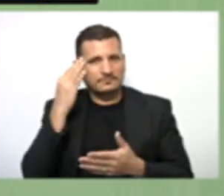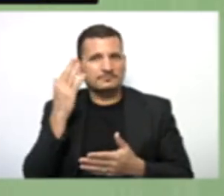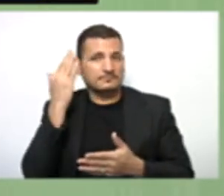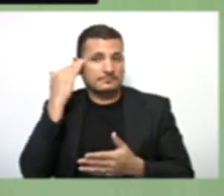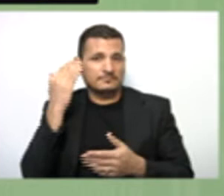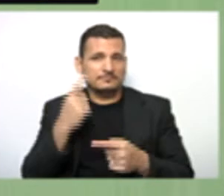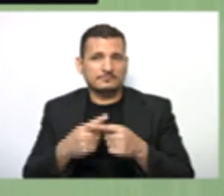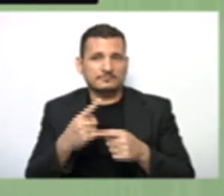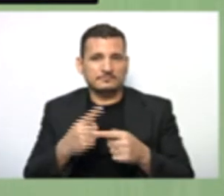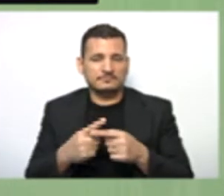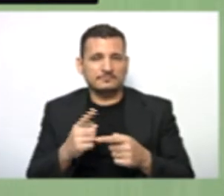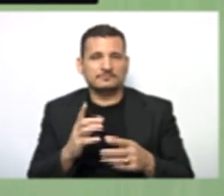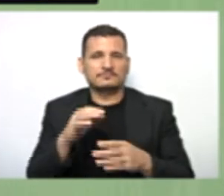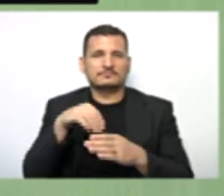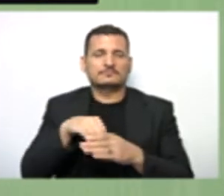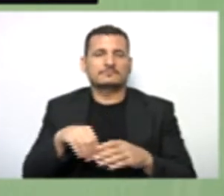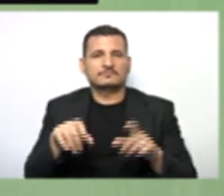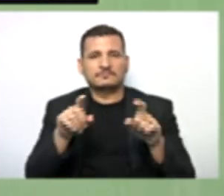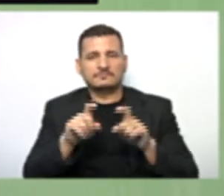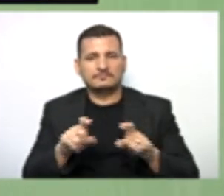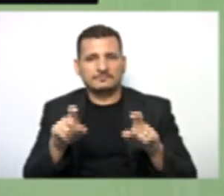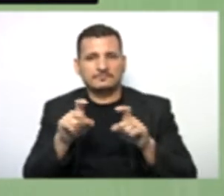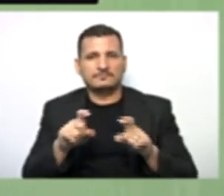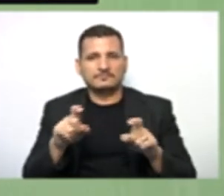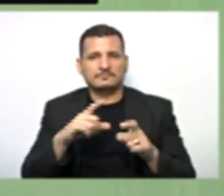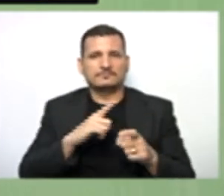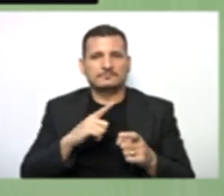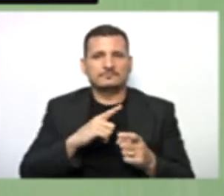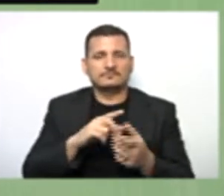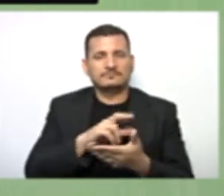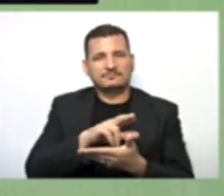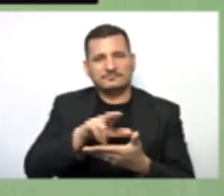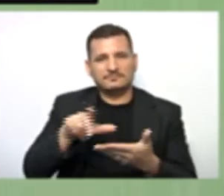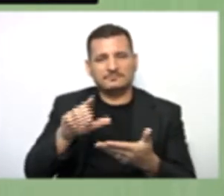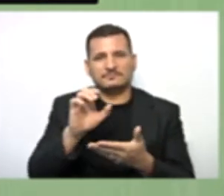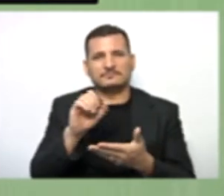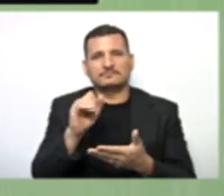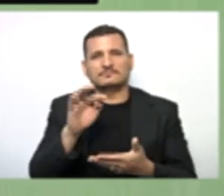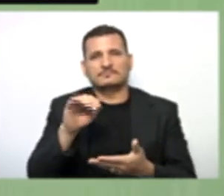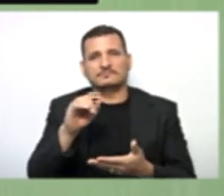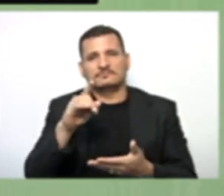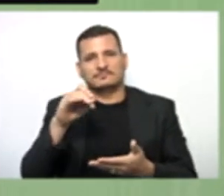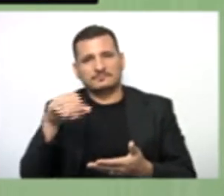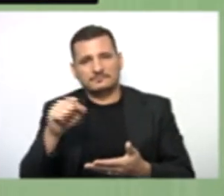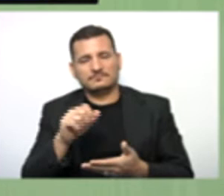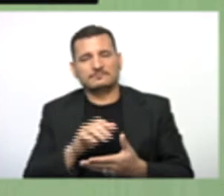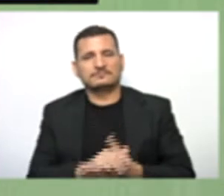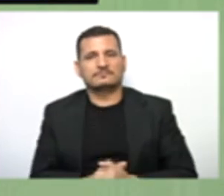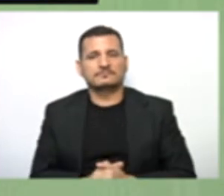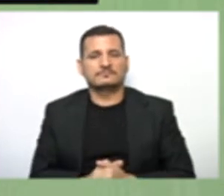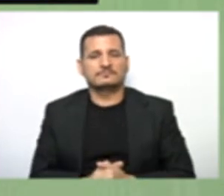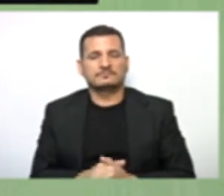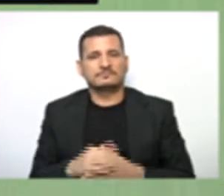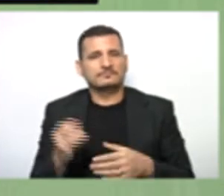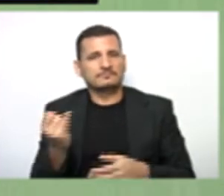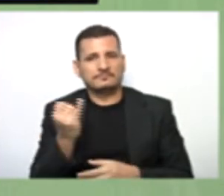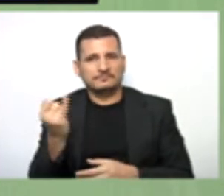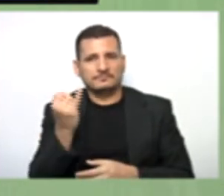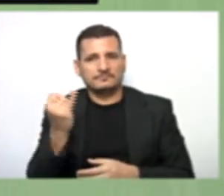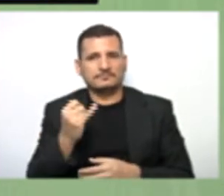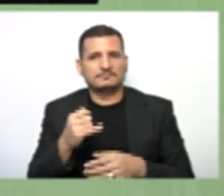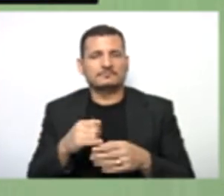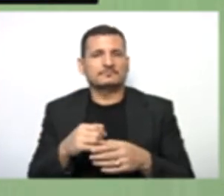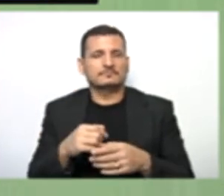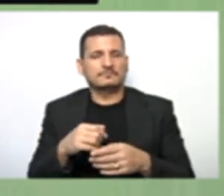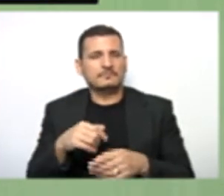está acontecendo aqueles estados lá no programa. Isso, perfeito. É importante, né? E eu digo